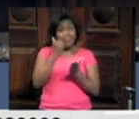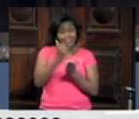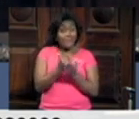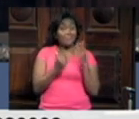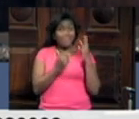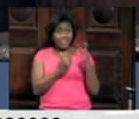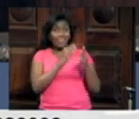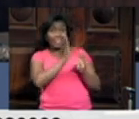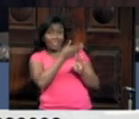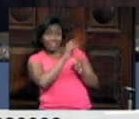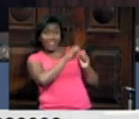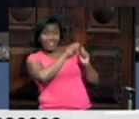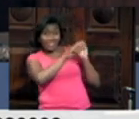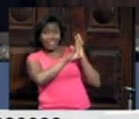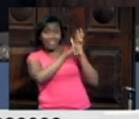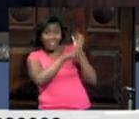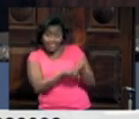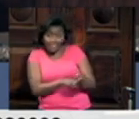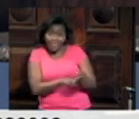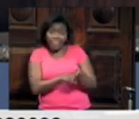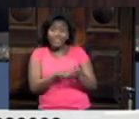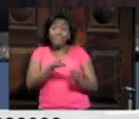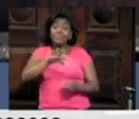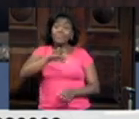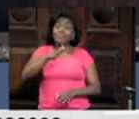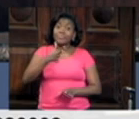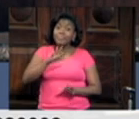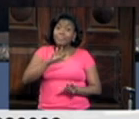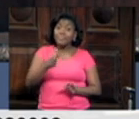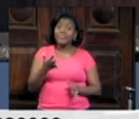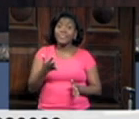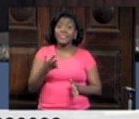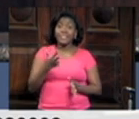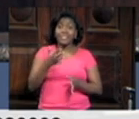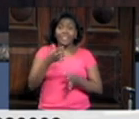exercício anterior. Então, teremos um DEA em